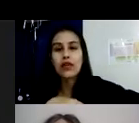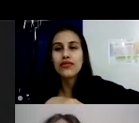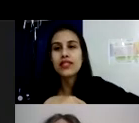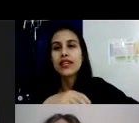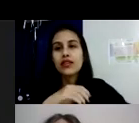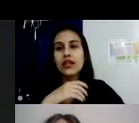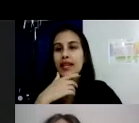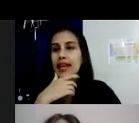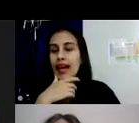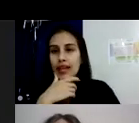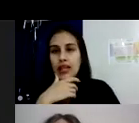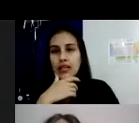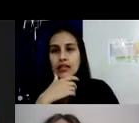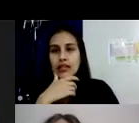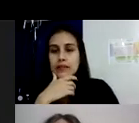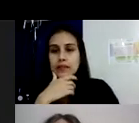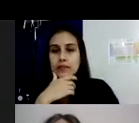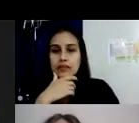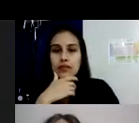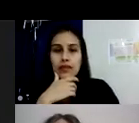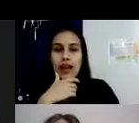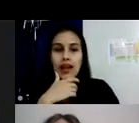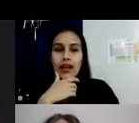que pode fazer a Dona Maria cair?